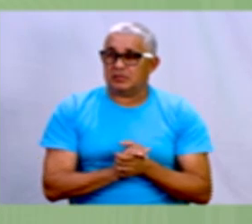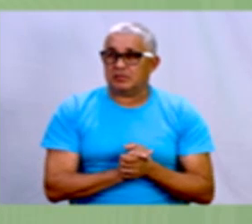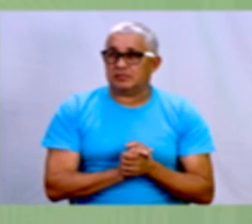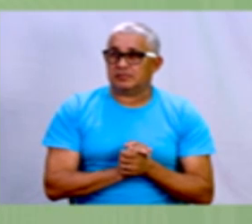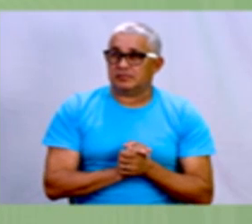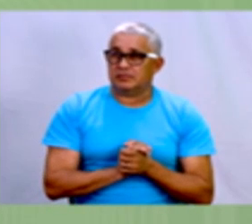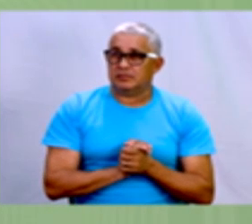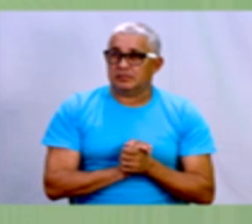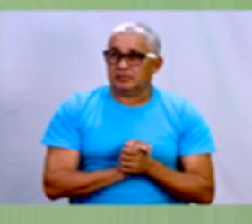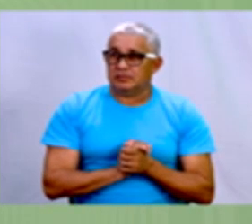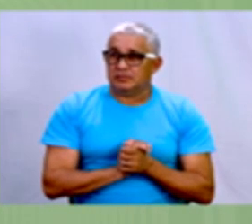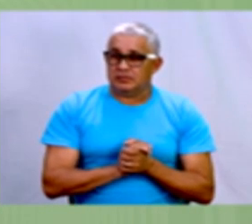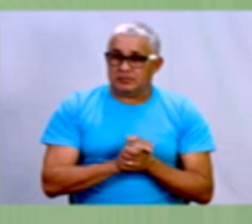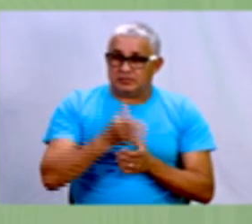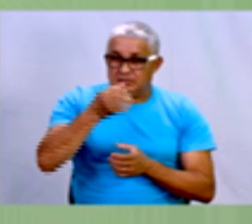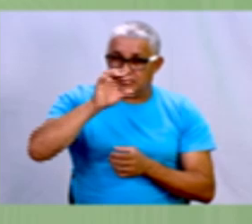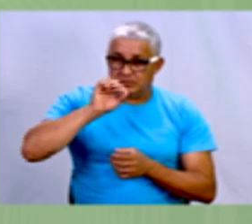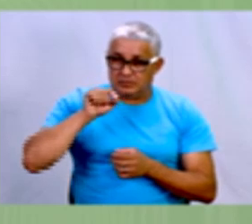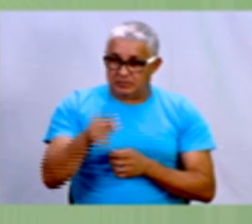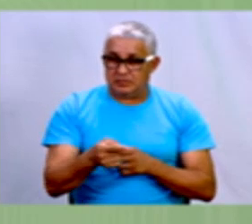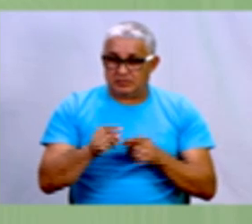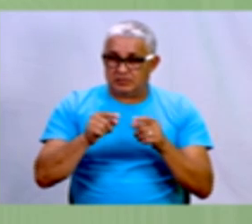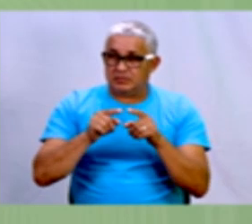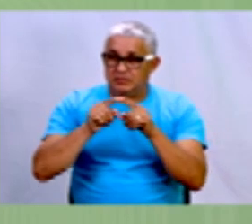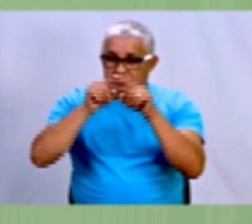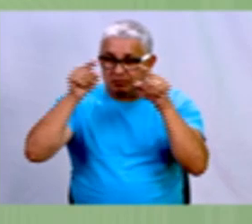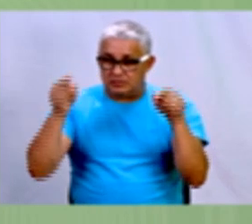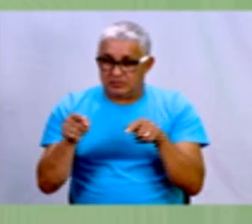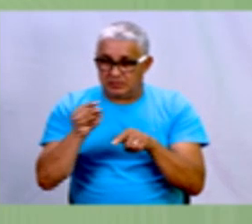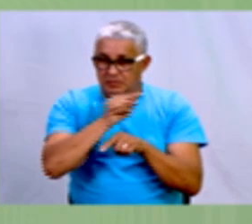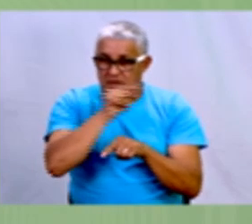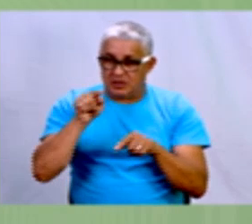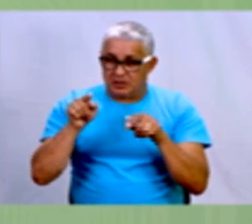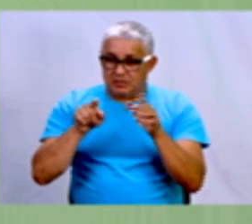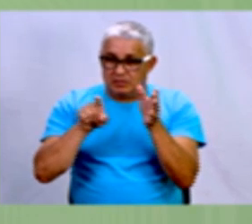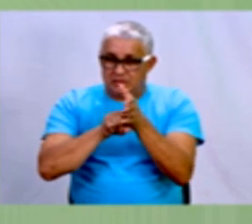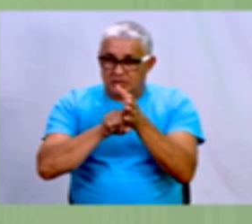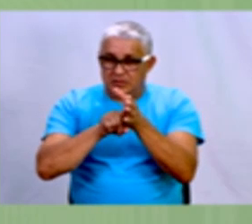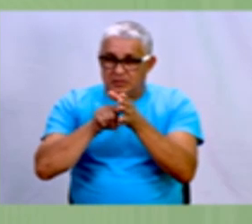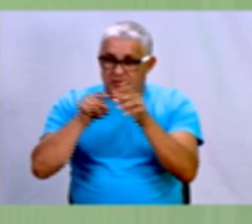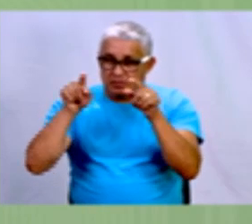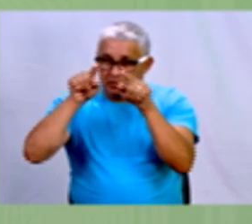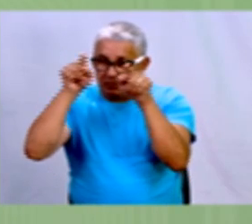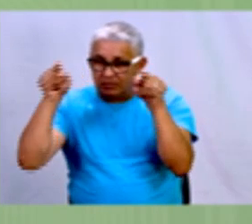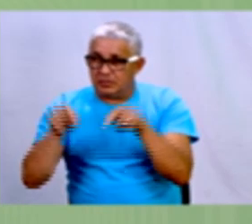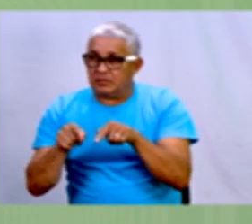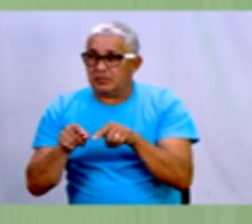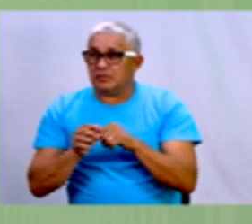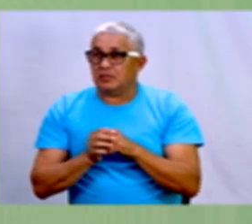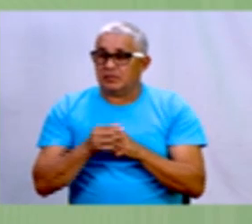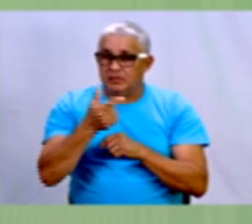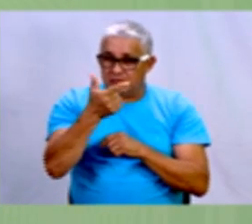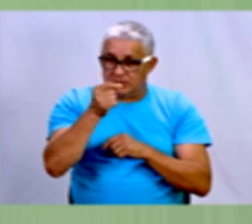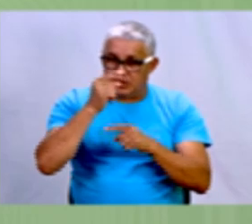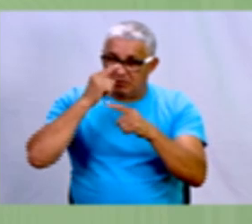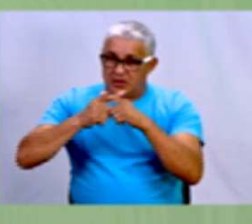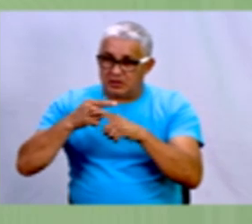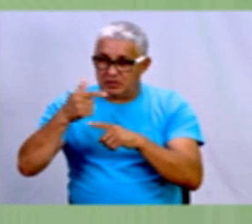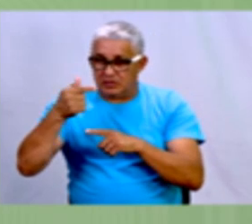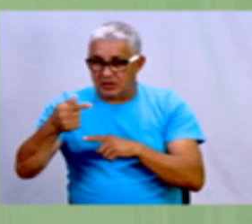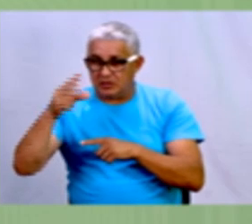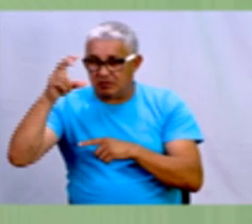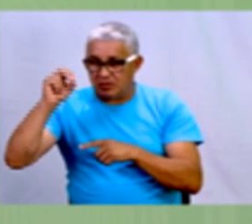no período 0 é 90 mil, menos qual que é o número de períodos que eu quero saber? É o 20, que a gente acabou de falar aqui também,